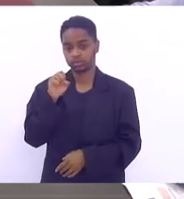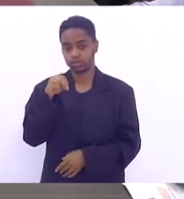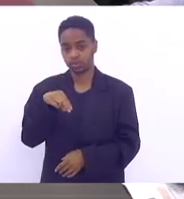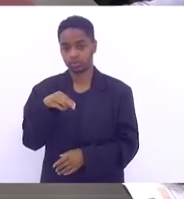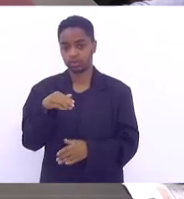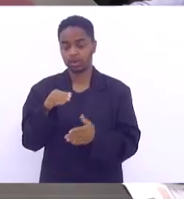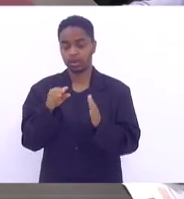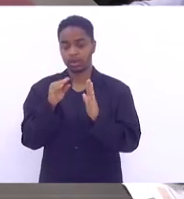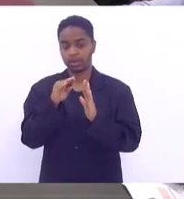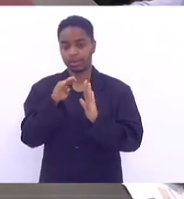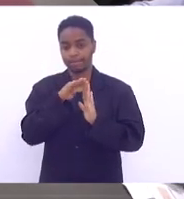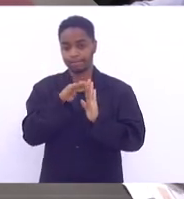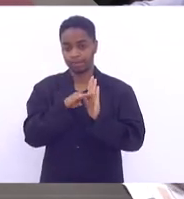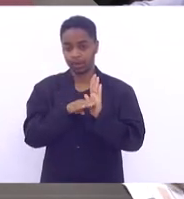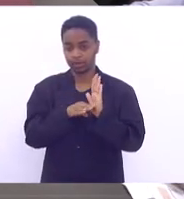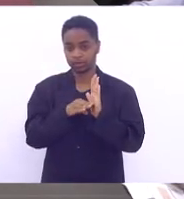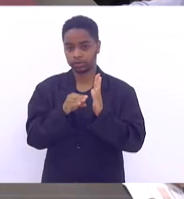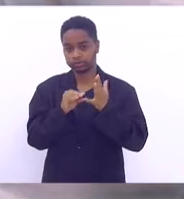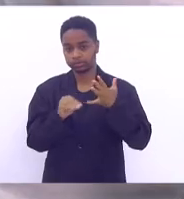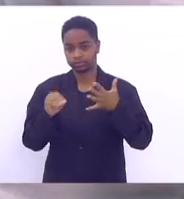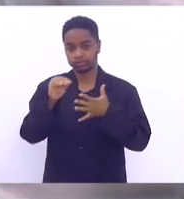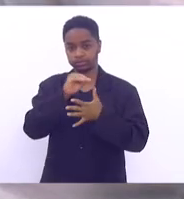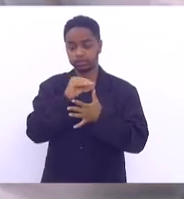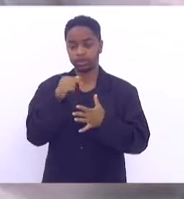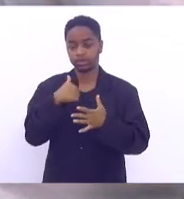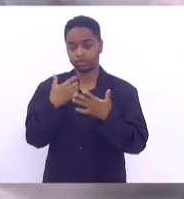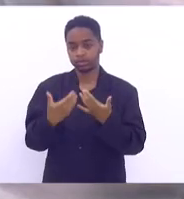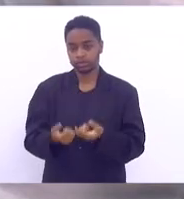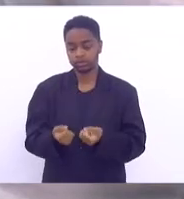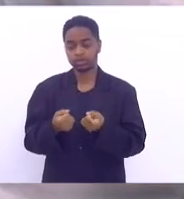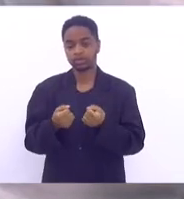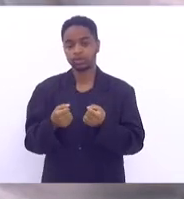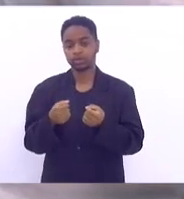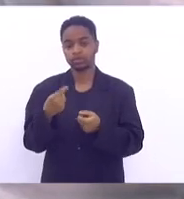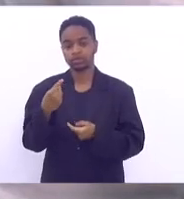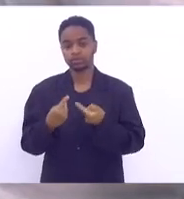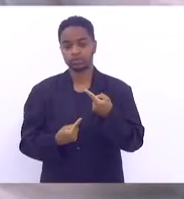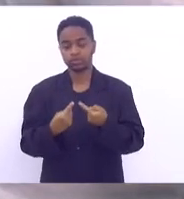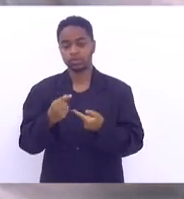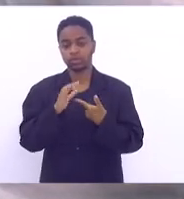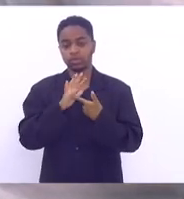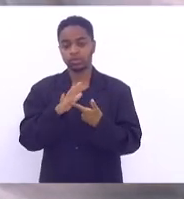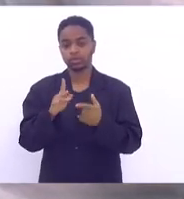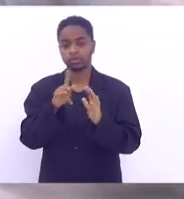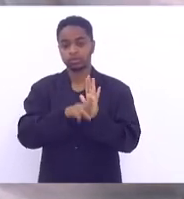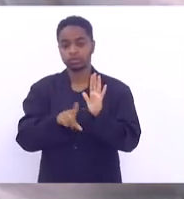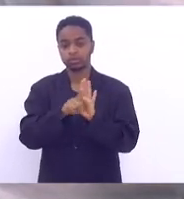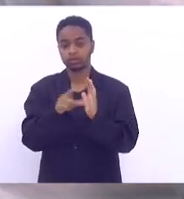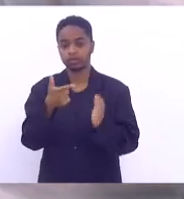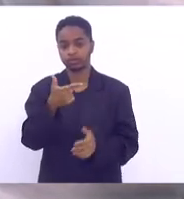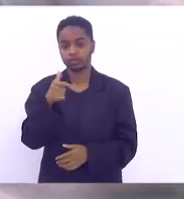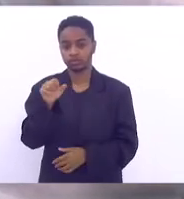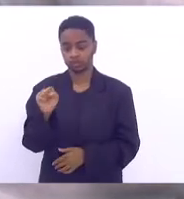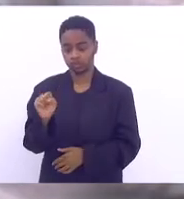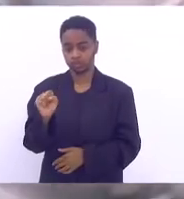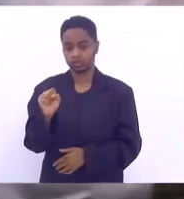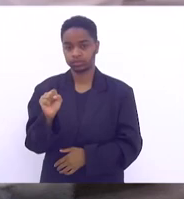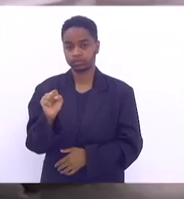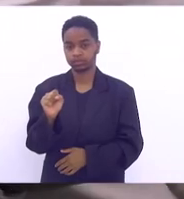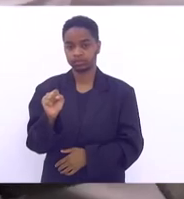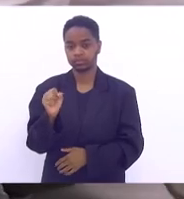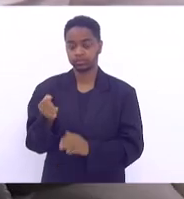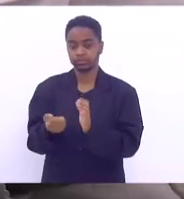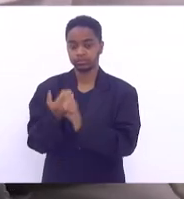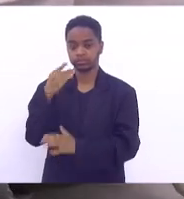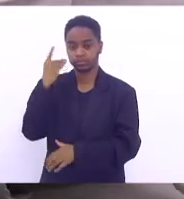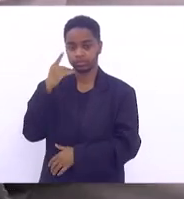pauta, vou deferir o pedido de inversão, chamando os trabalhos à ordem, para poder cantar o projeto número 28 da pauta, um projeto de autoria